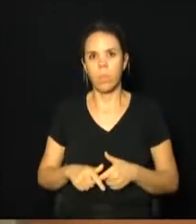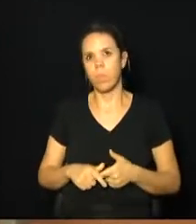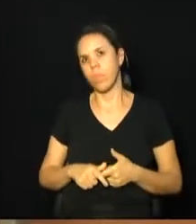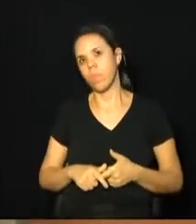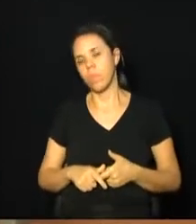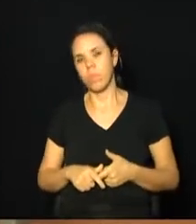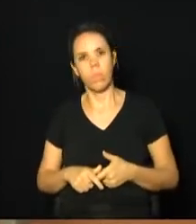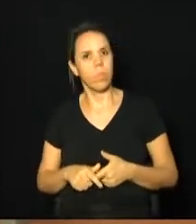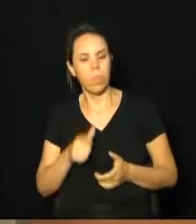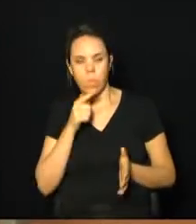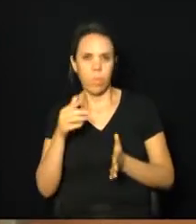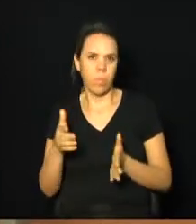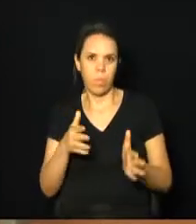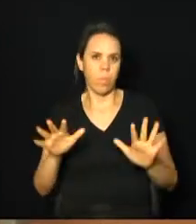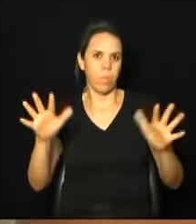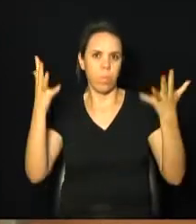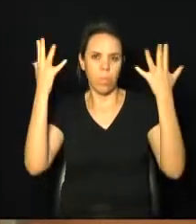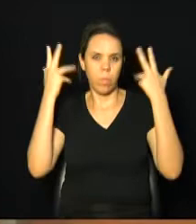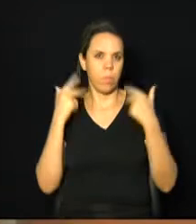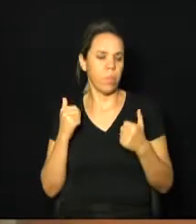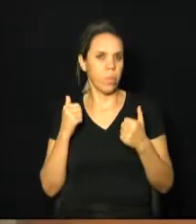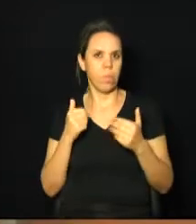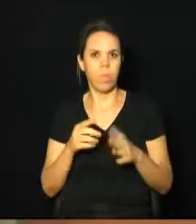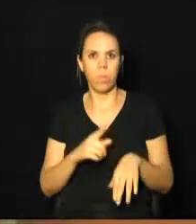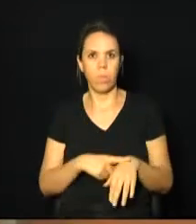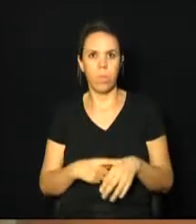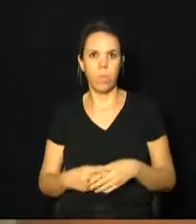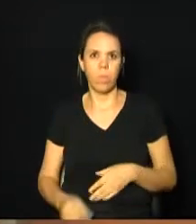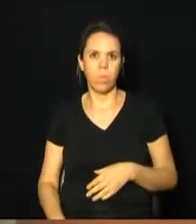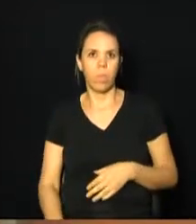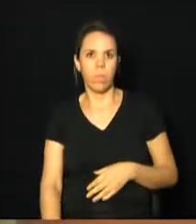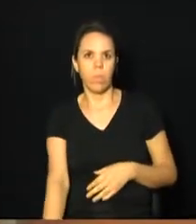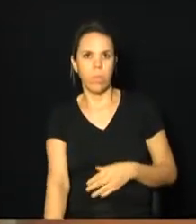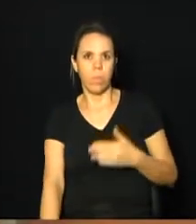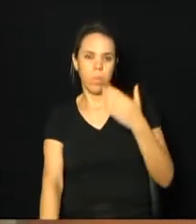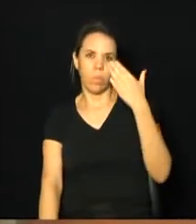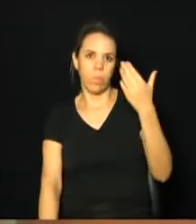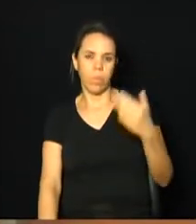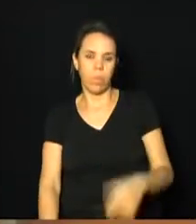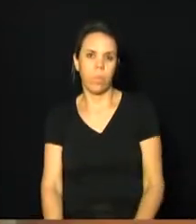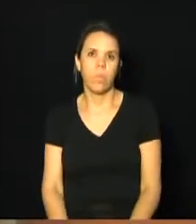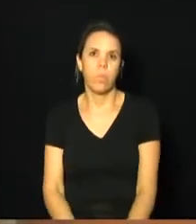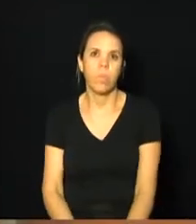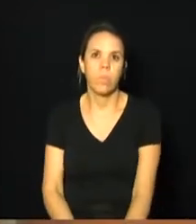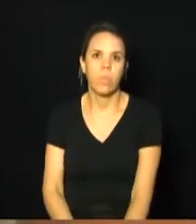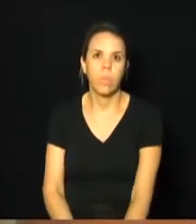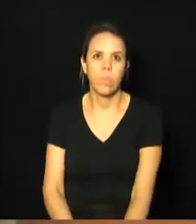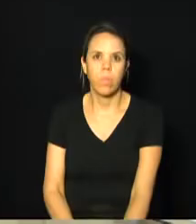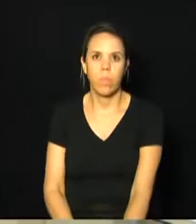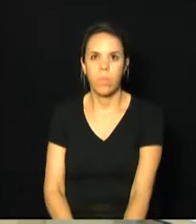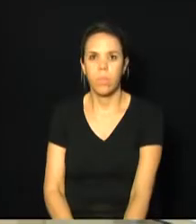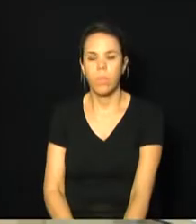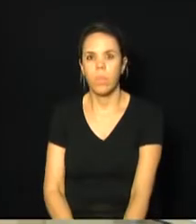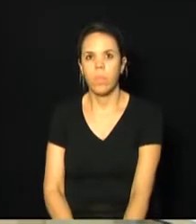silvestre, nos recursos hídricos, a longo prazo? É isso. Obrigada.